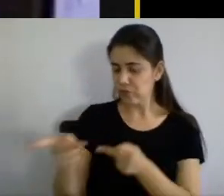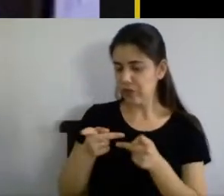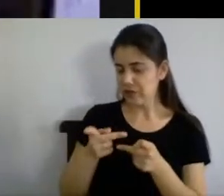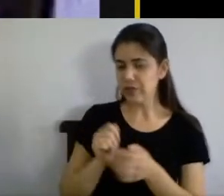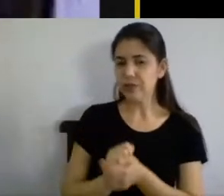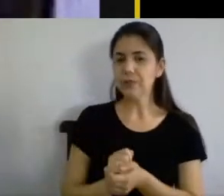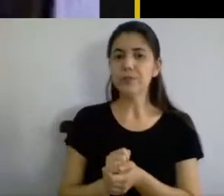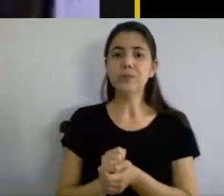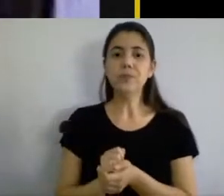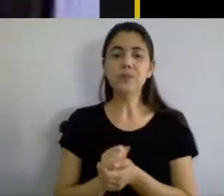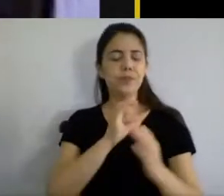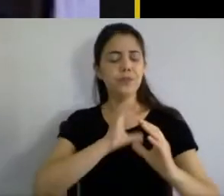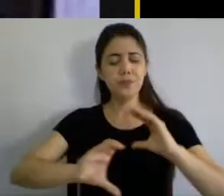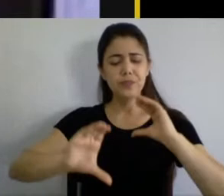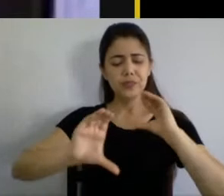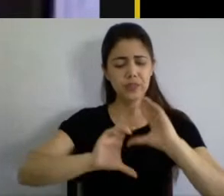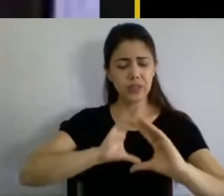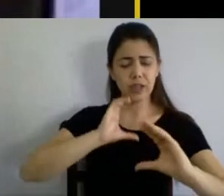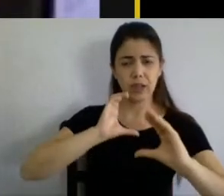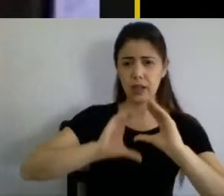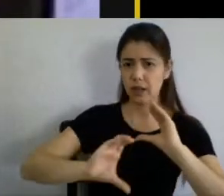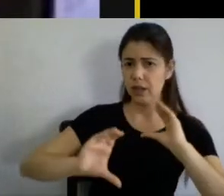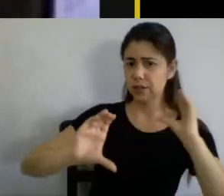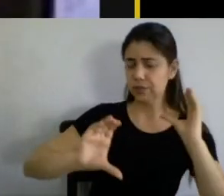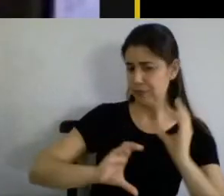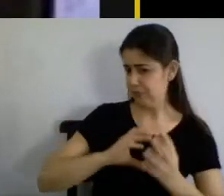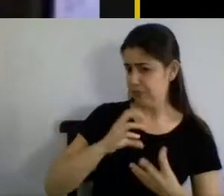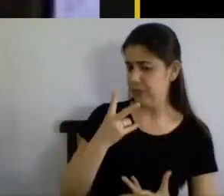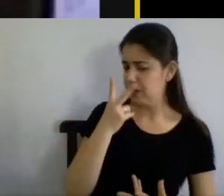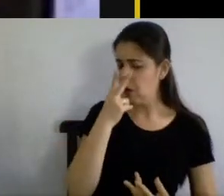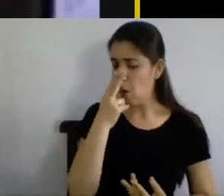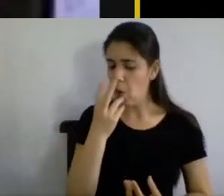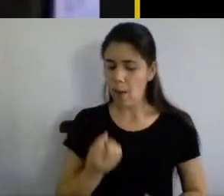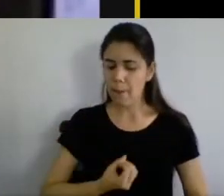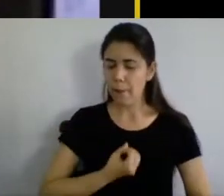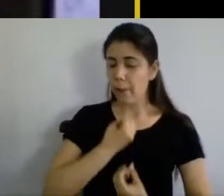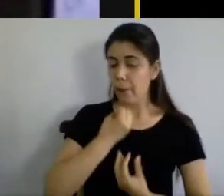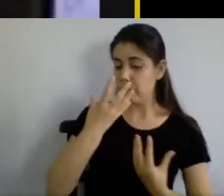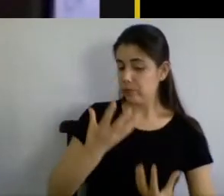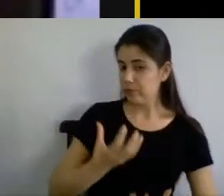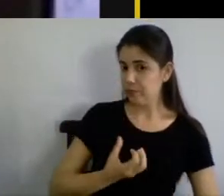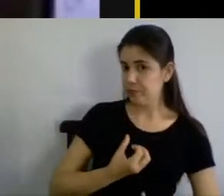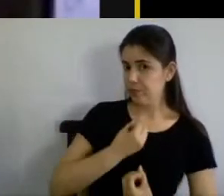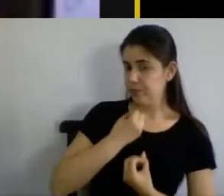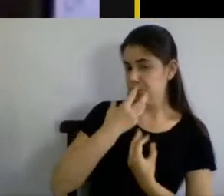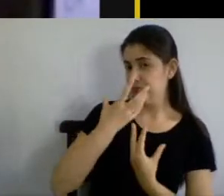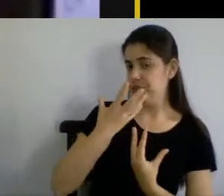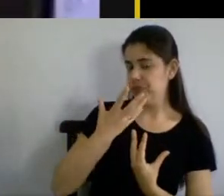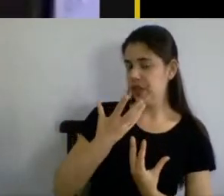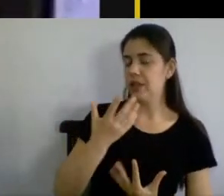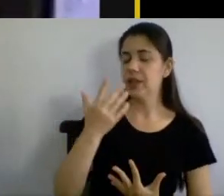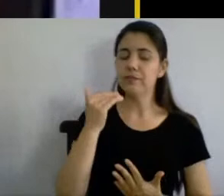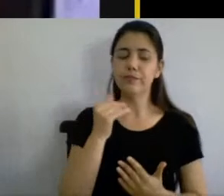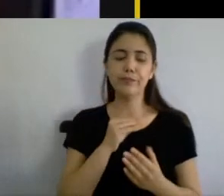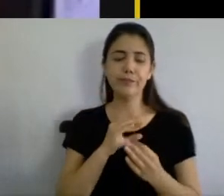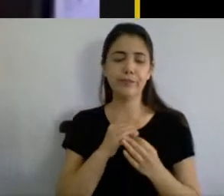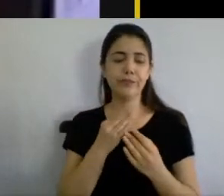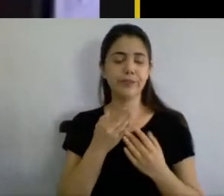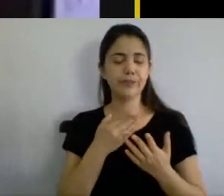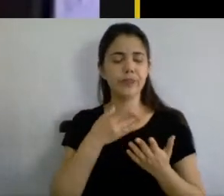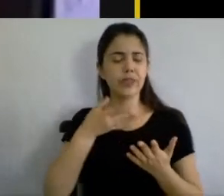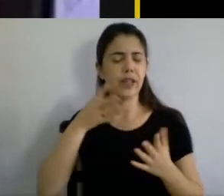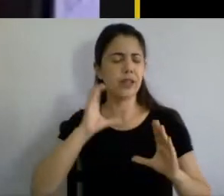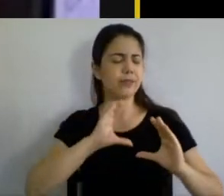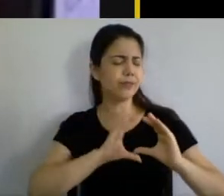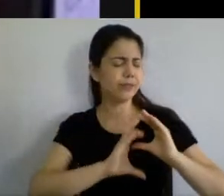os poetas, Simônides se estendeu bastante sobre os gêmeos deuses Castor e